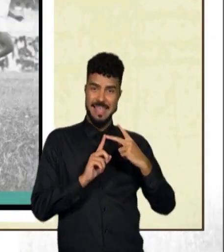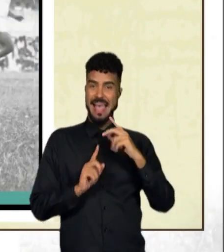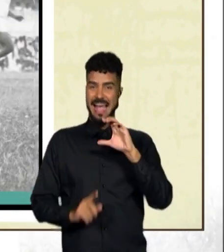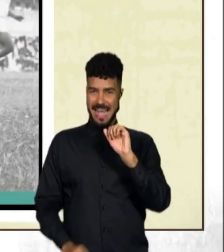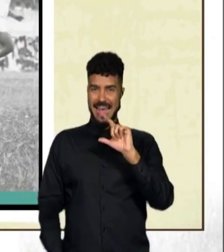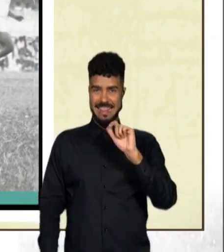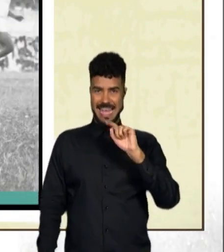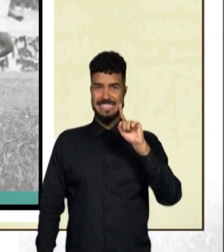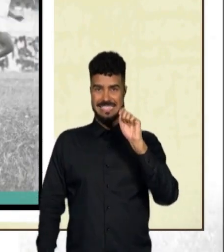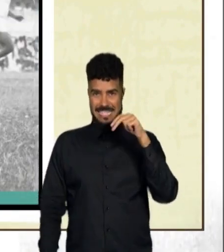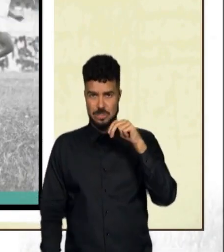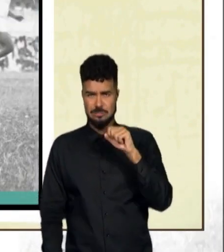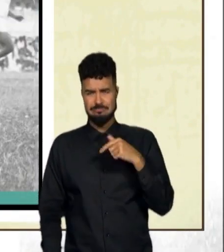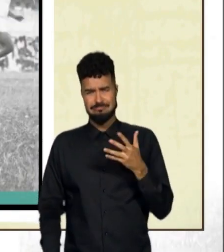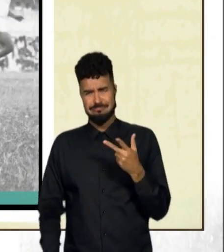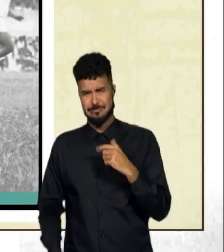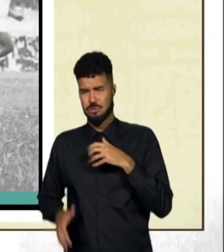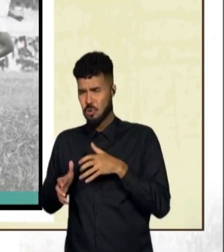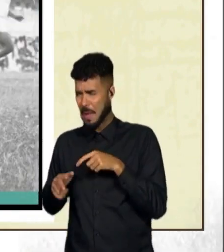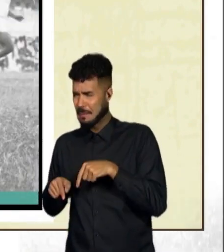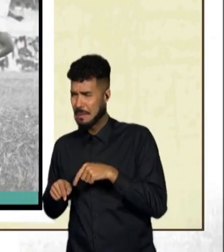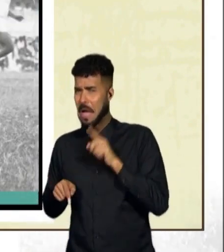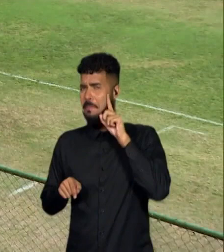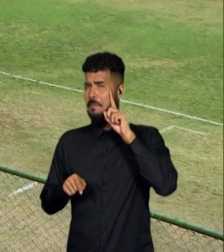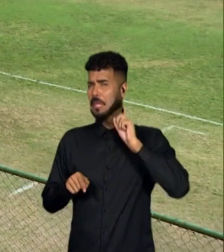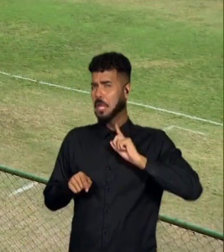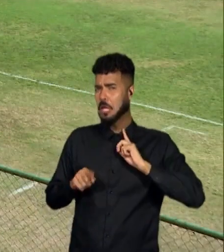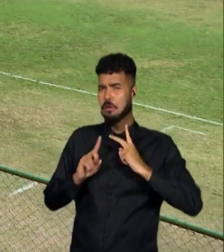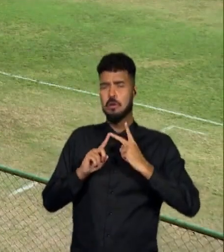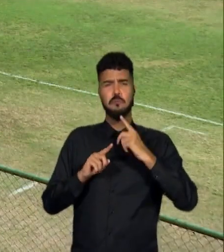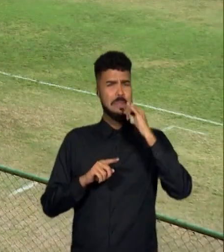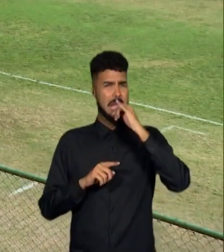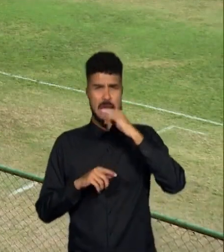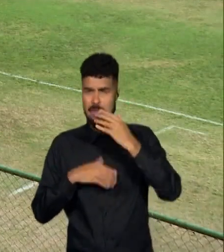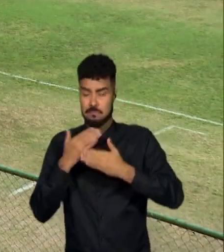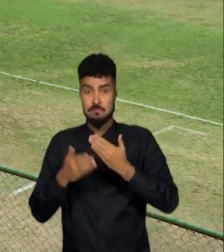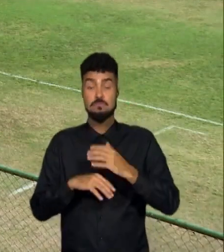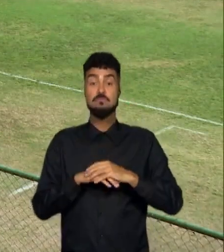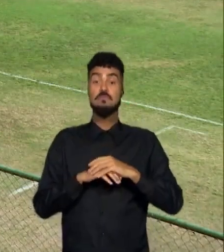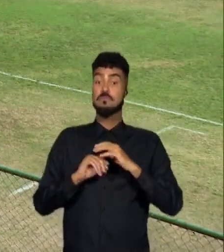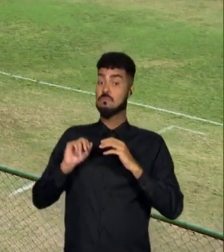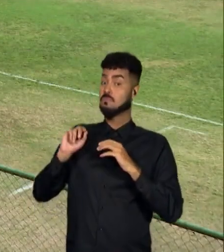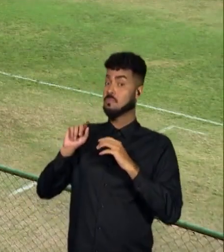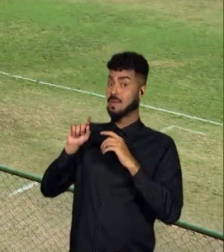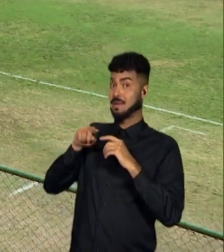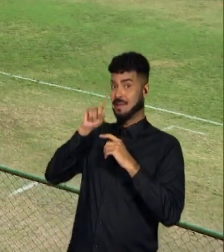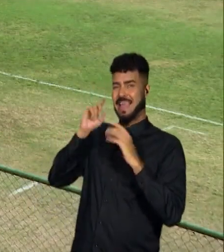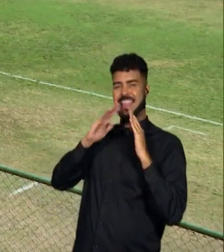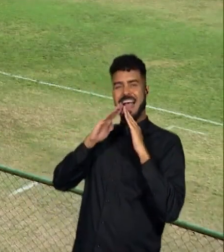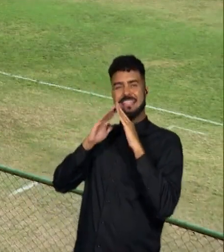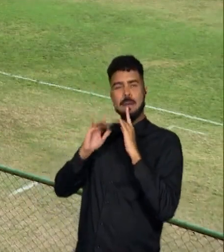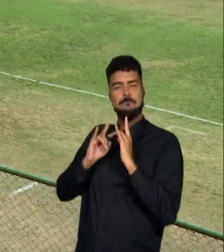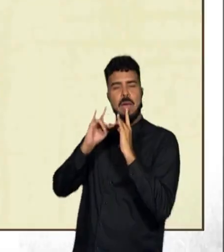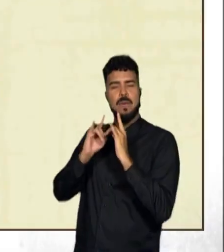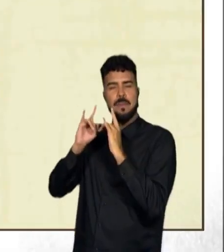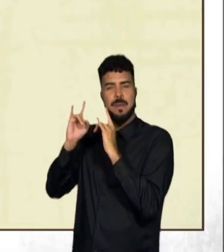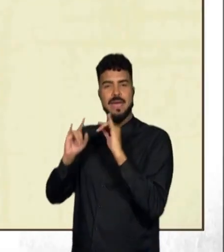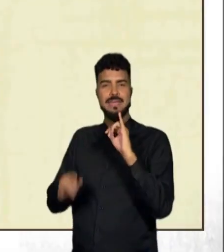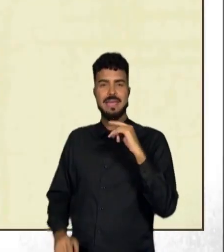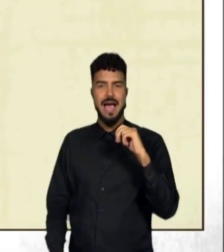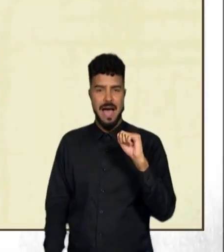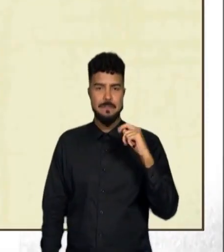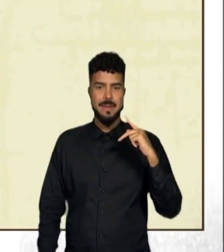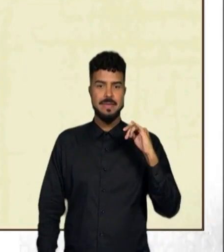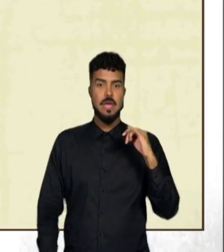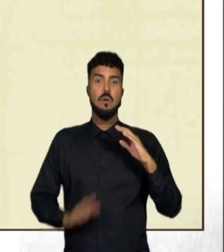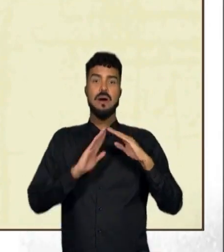Calazans, um baita jogador, jogou aqui, jogou no América, jogou no Fluminense. Ali o conjunto habitacional do IAPI, ali morava